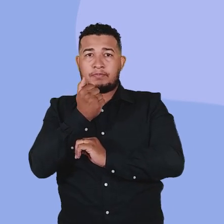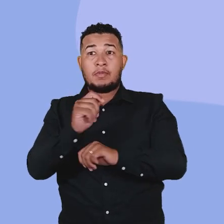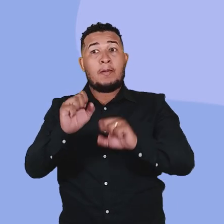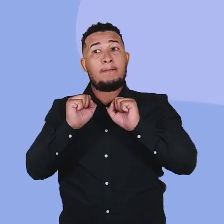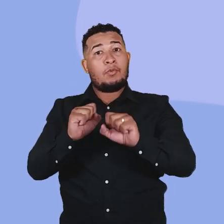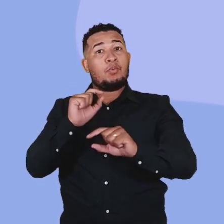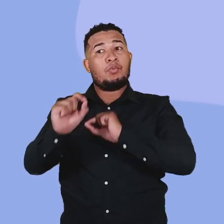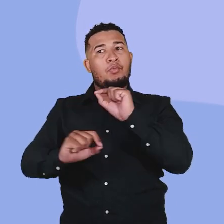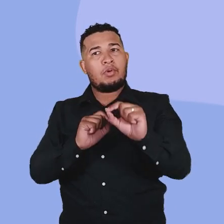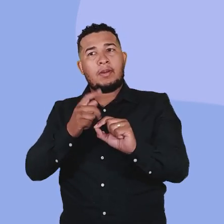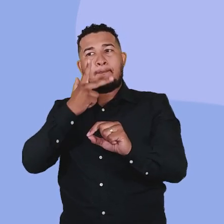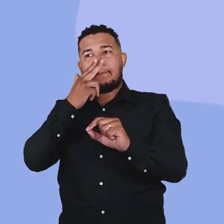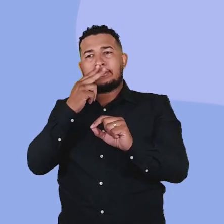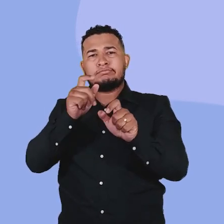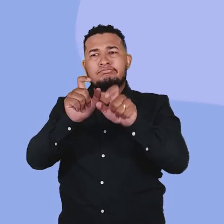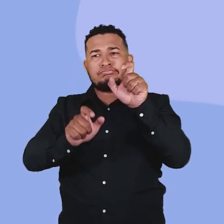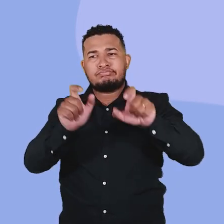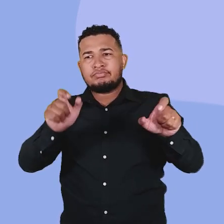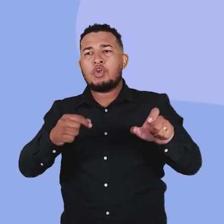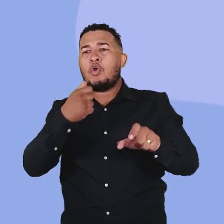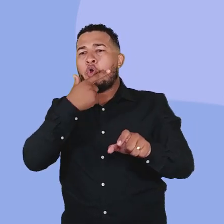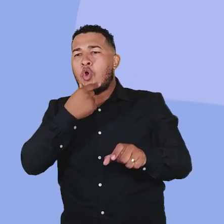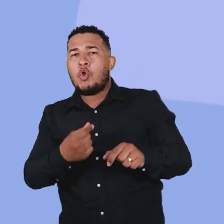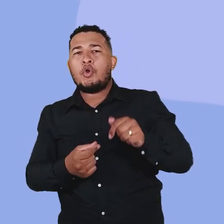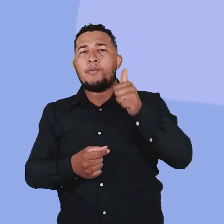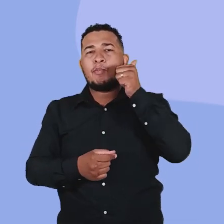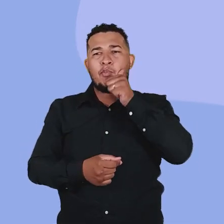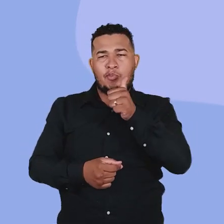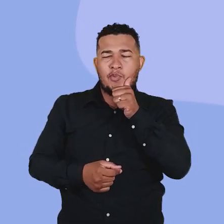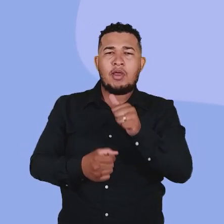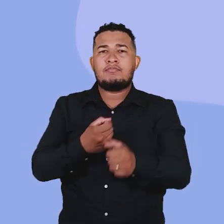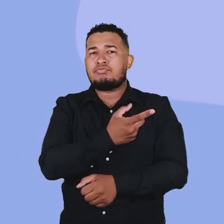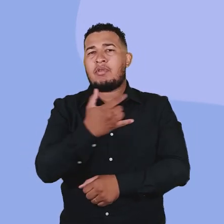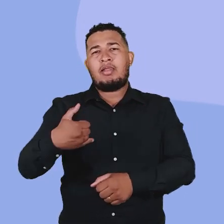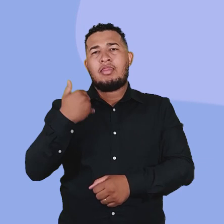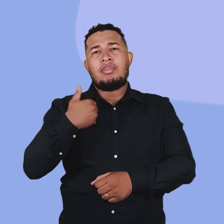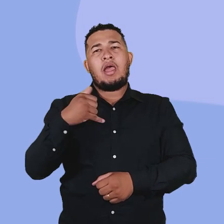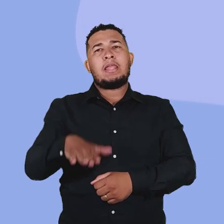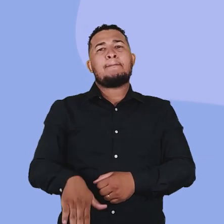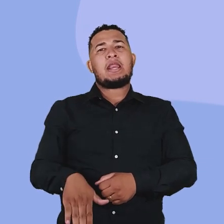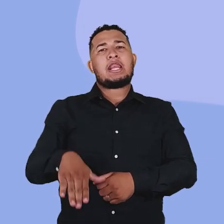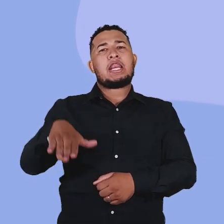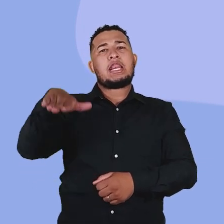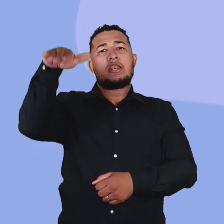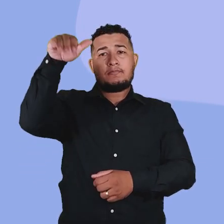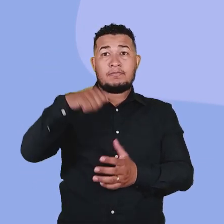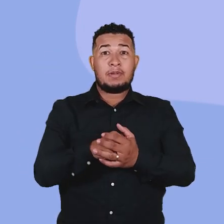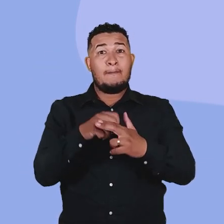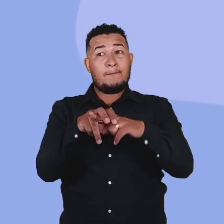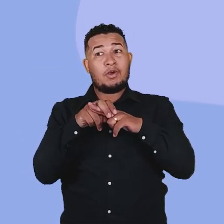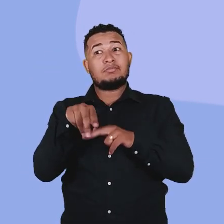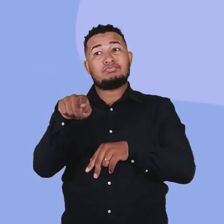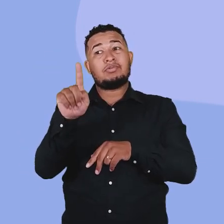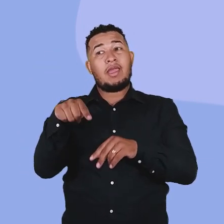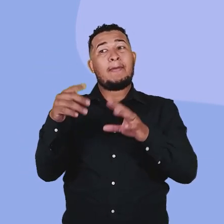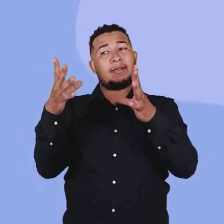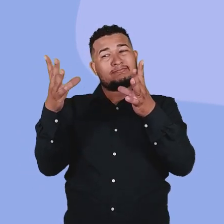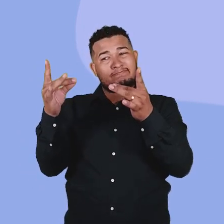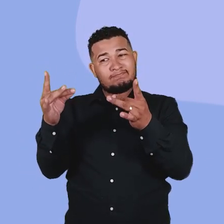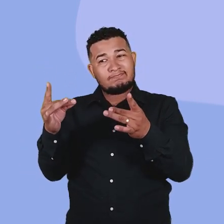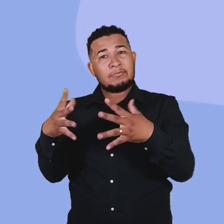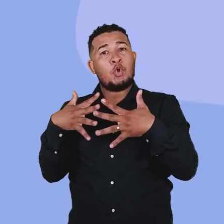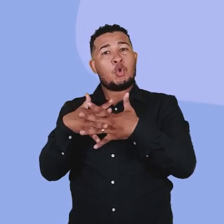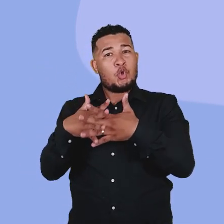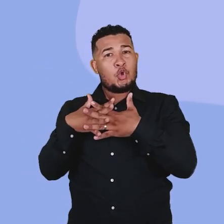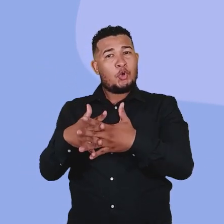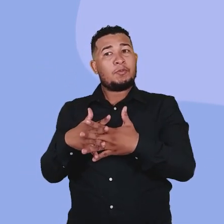podem acometer meninos e meninas, homens e mulheres de todas as idades. Por serem quadros